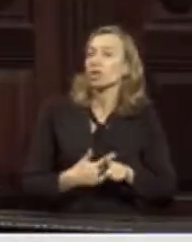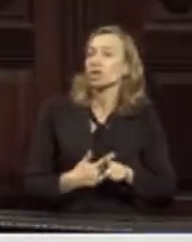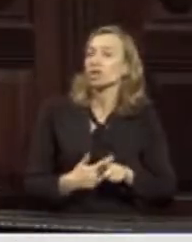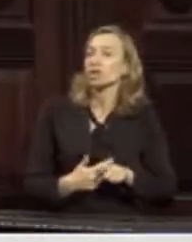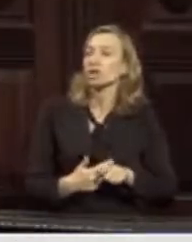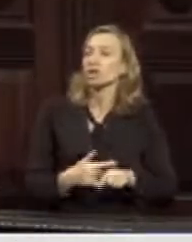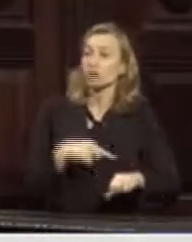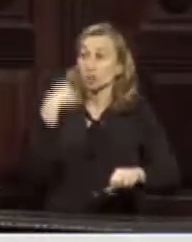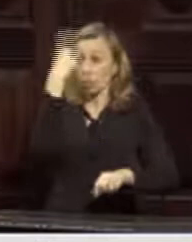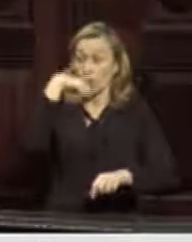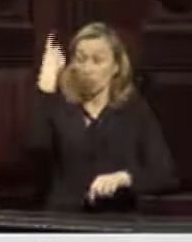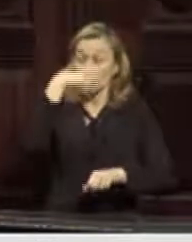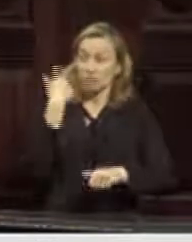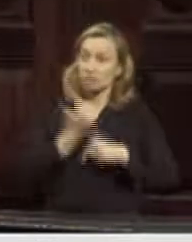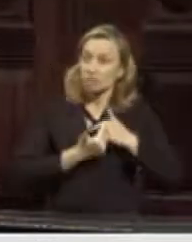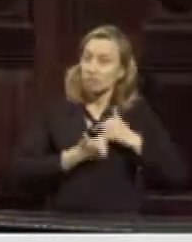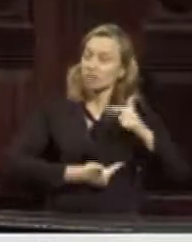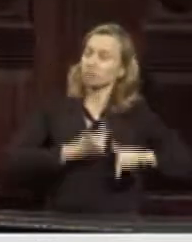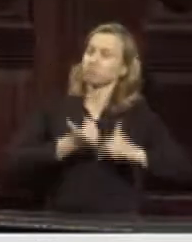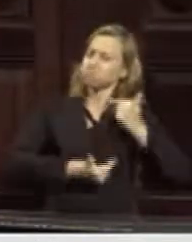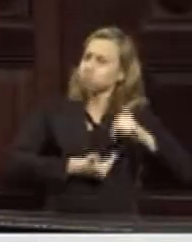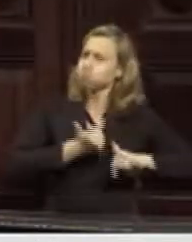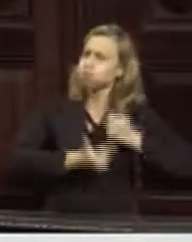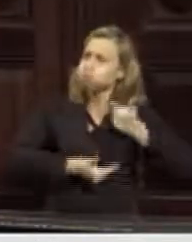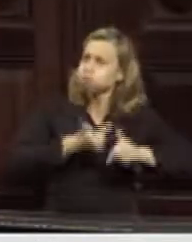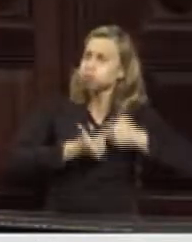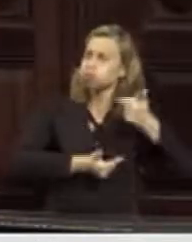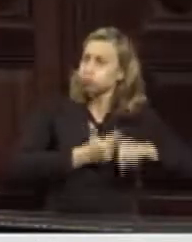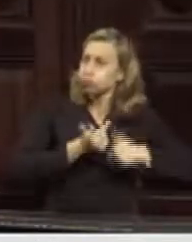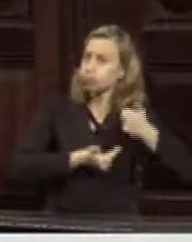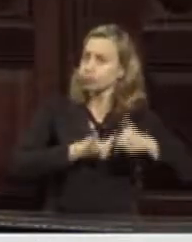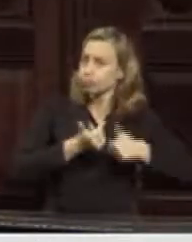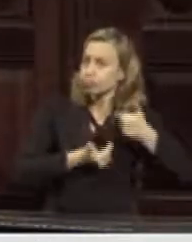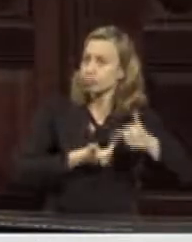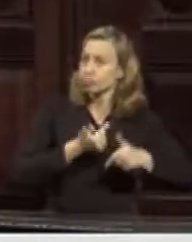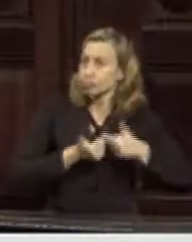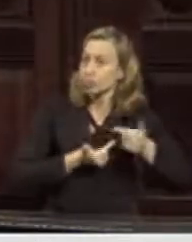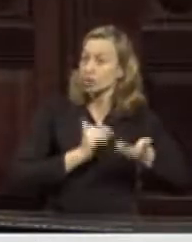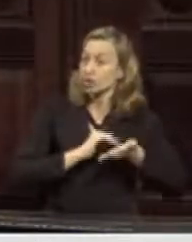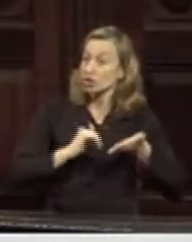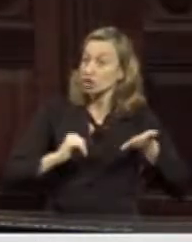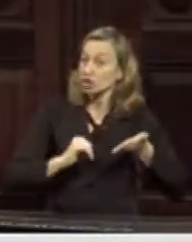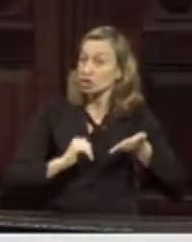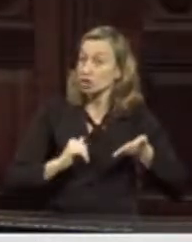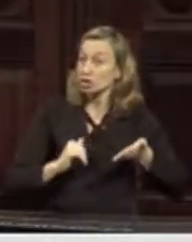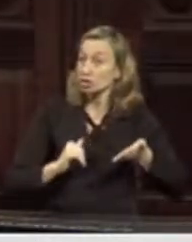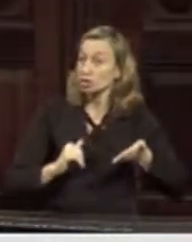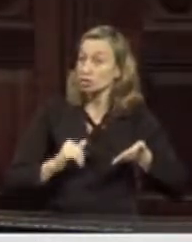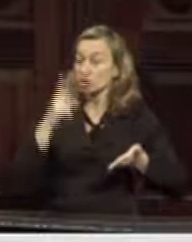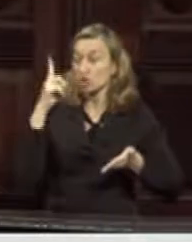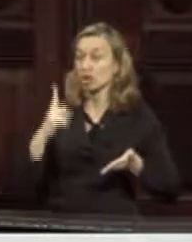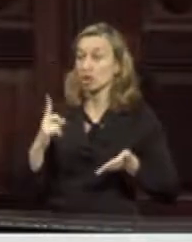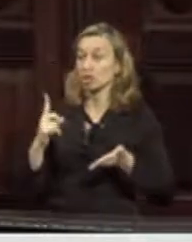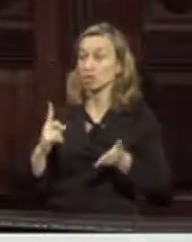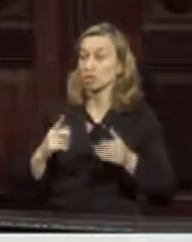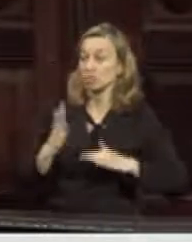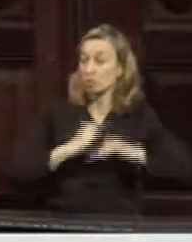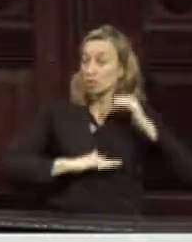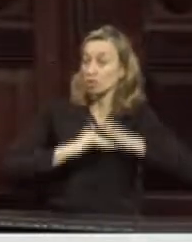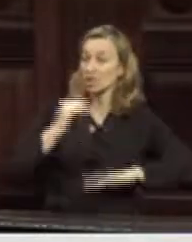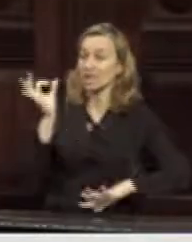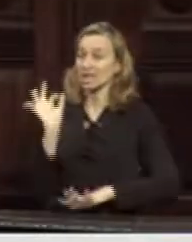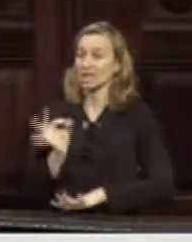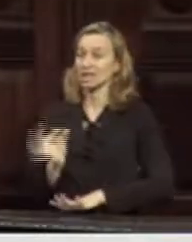trabalho escorchante retira do profissional a possibilidade de prestar bons serviços. Temos